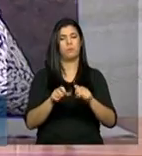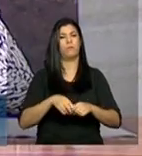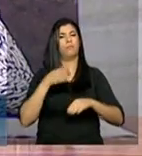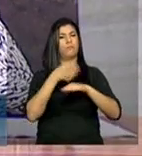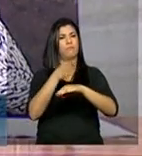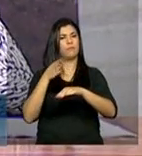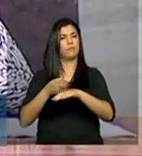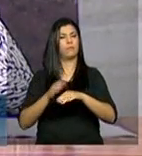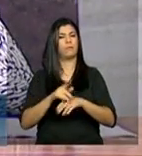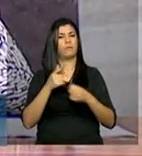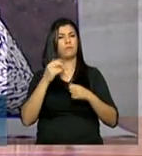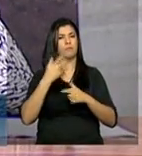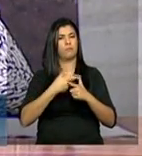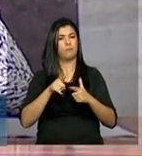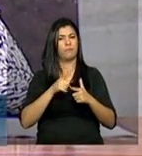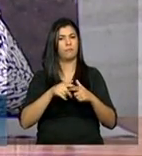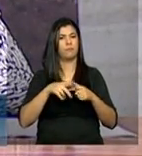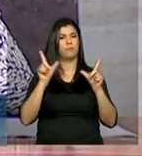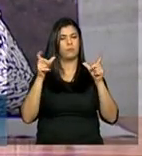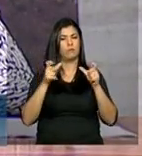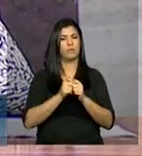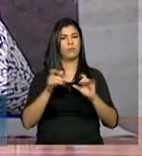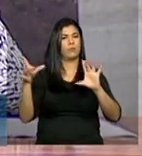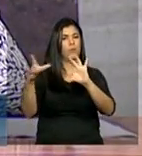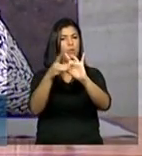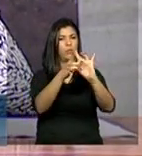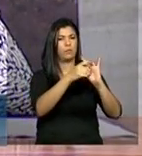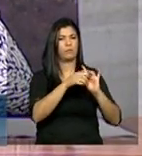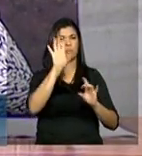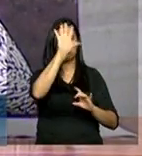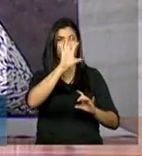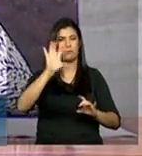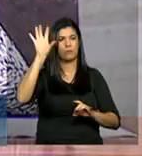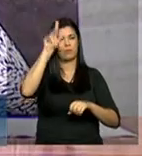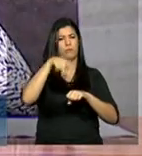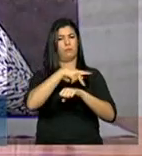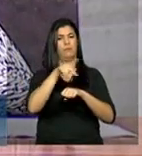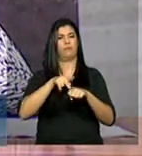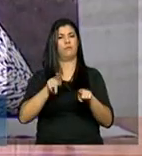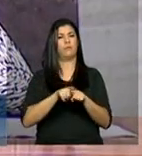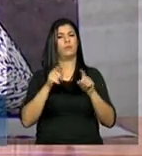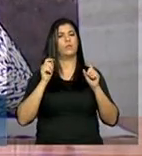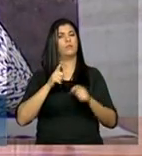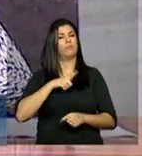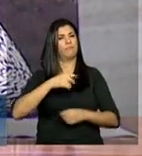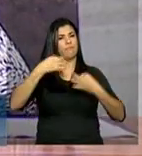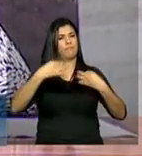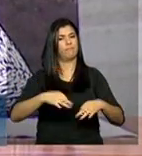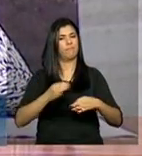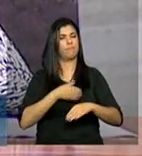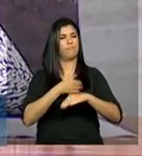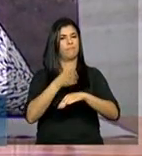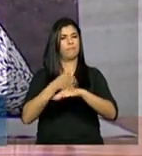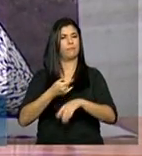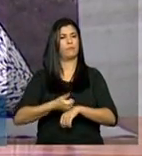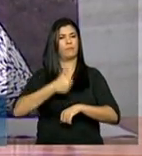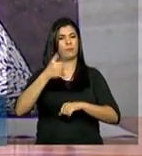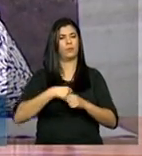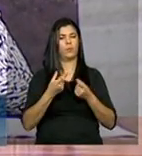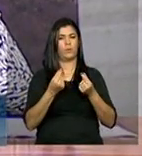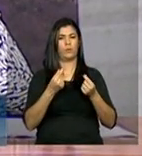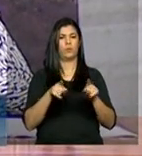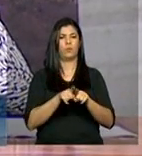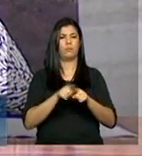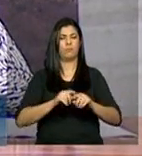gargalos logísticos e promovem a integração regional, garantindo a redução dos custos de produção e elevando